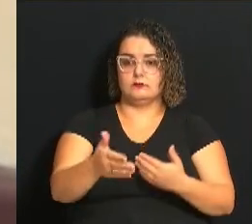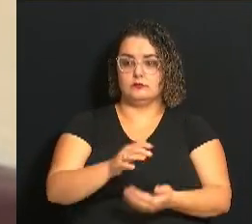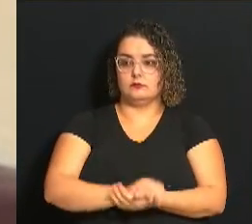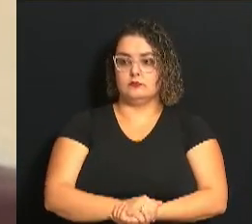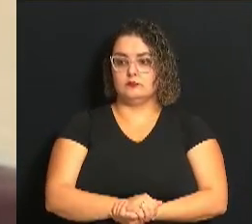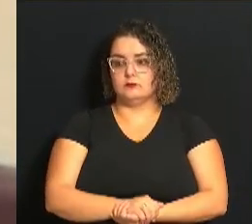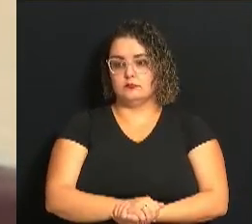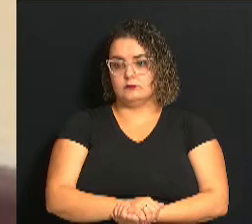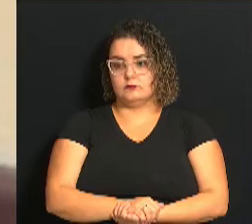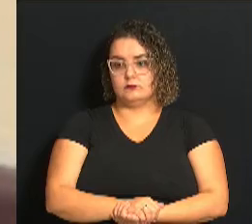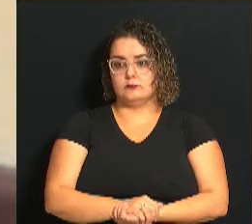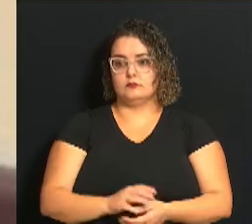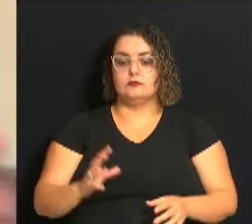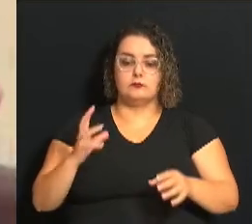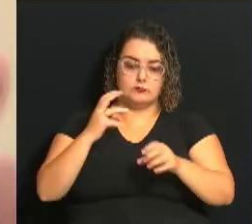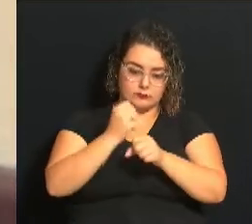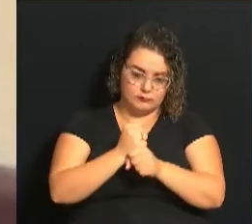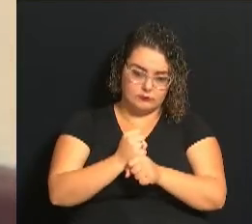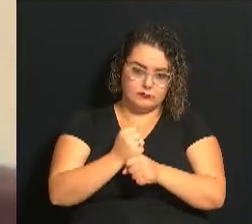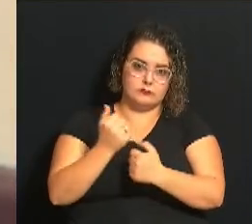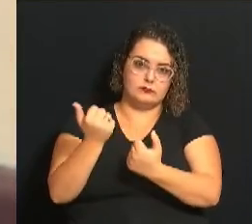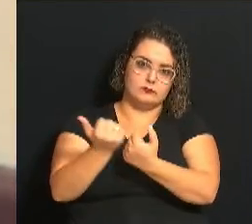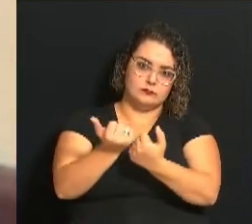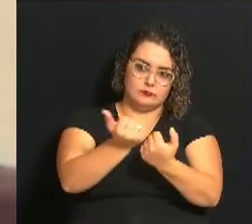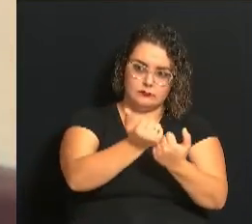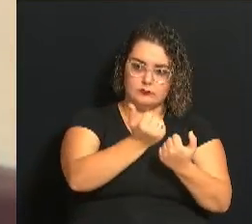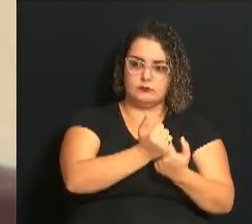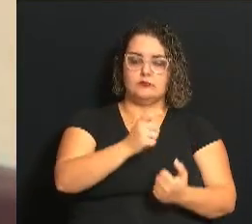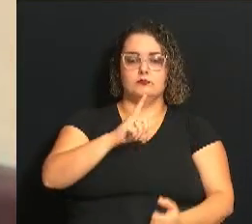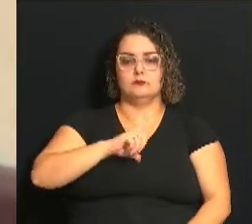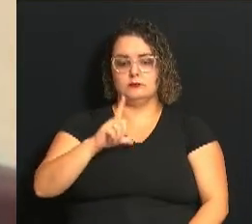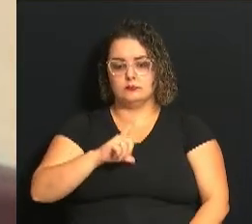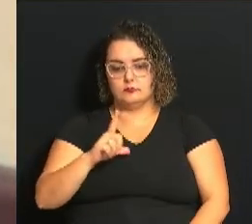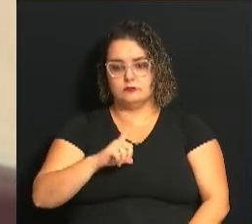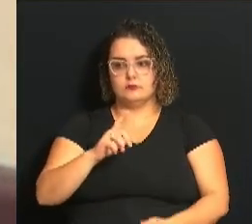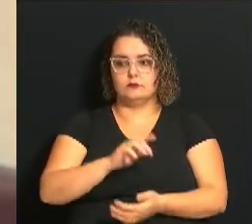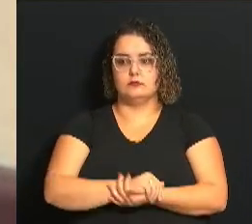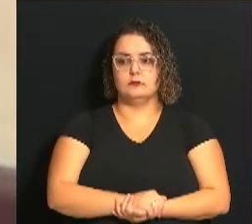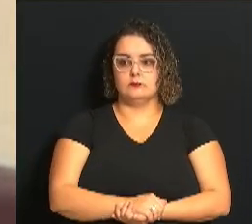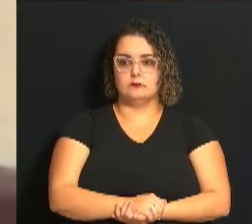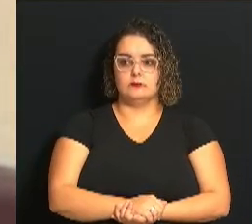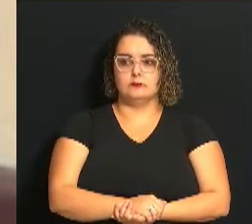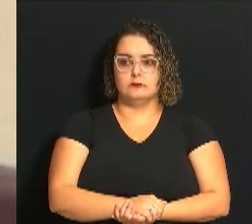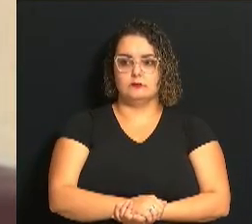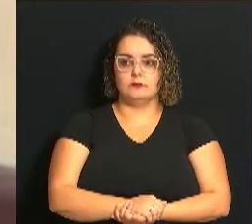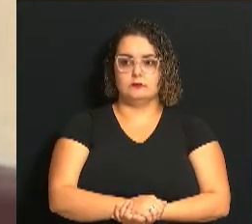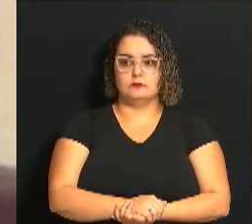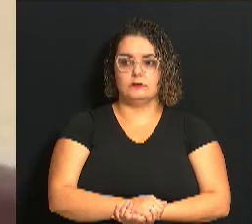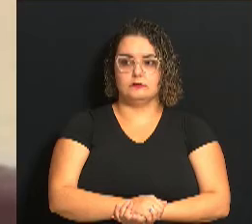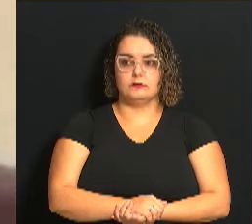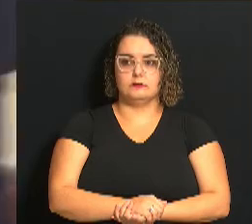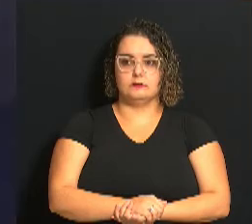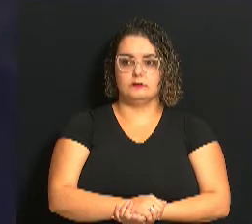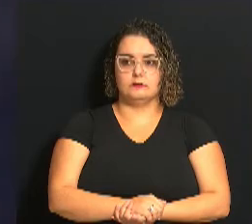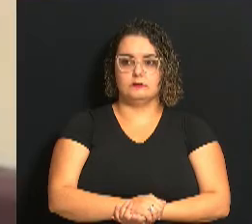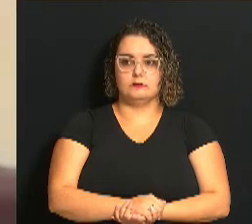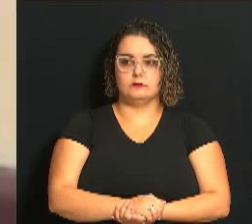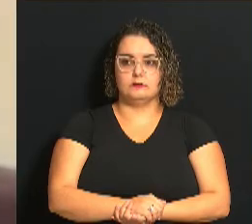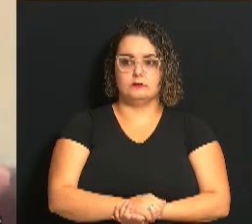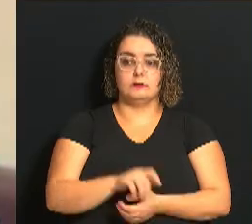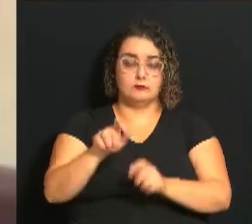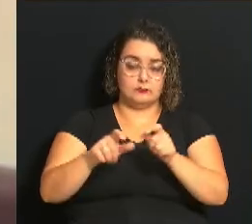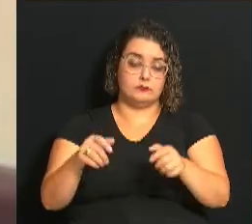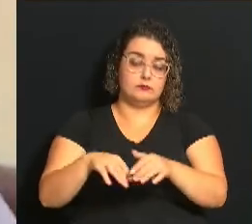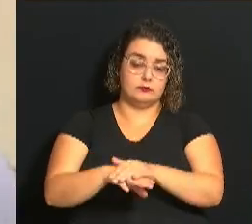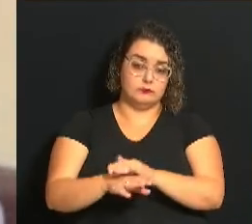esse total de 40 cargos. A gente sempre tem que ter, né, essa reserva, vamos dizer assim, porque